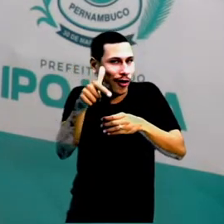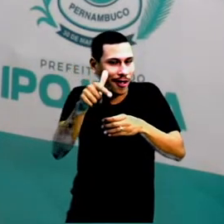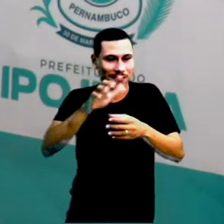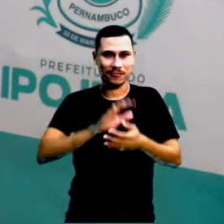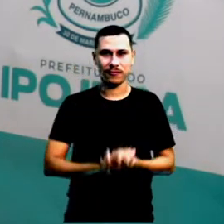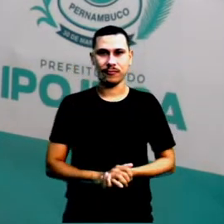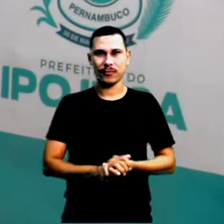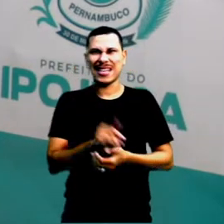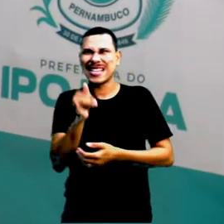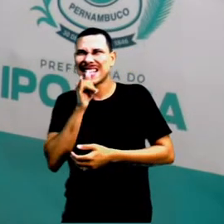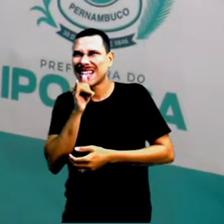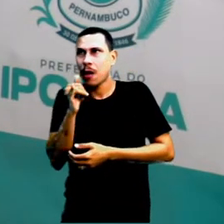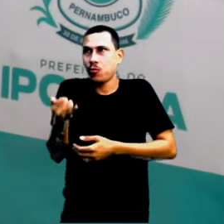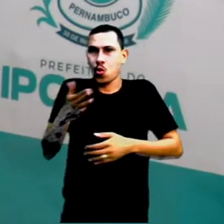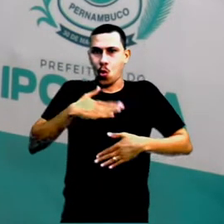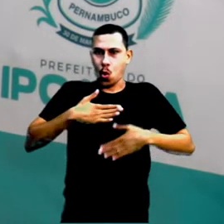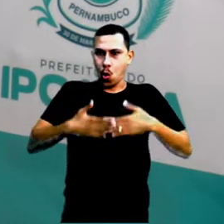né?